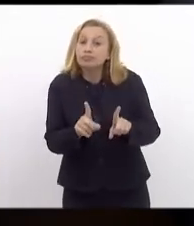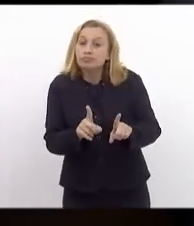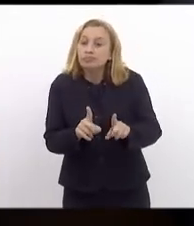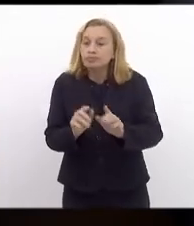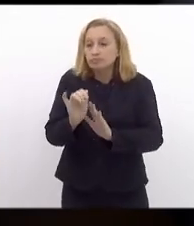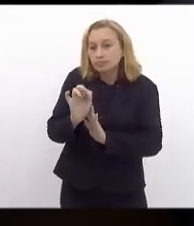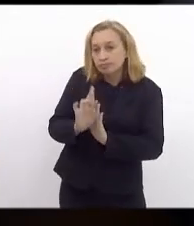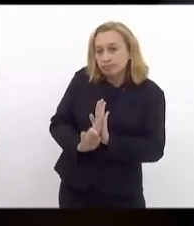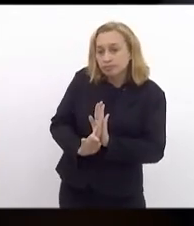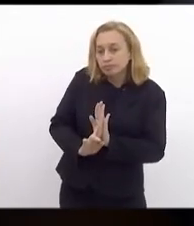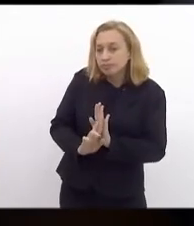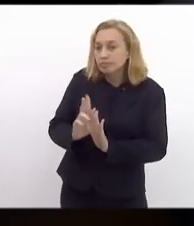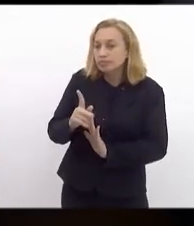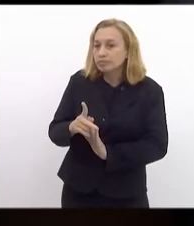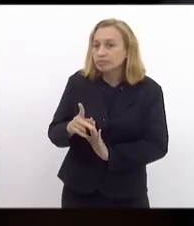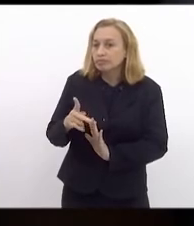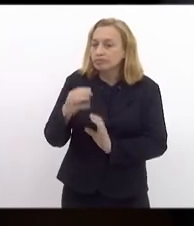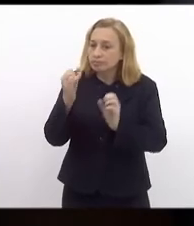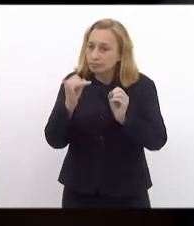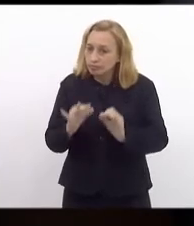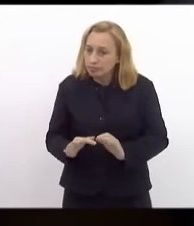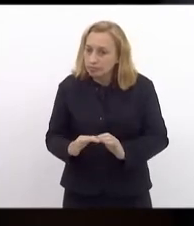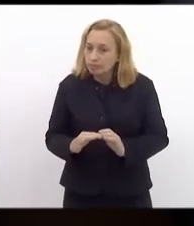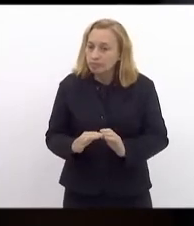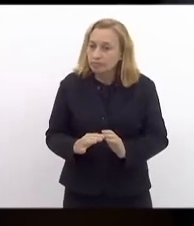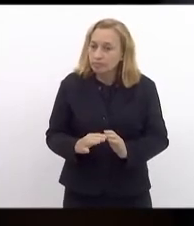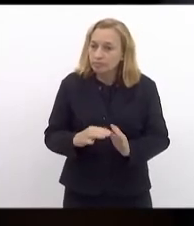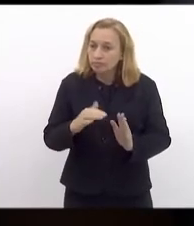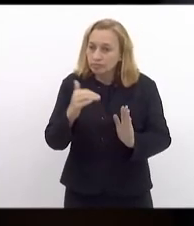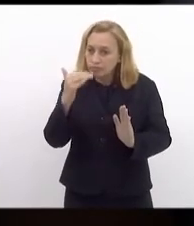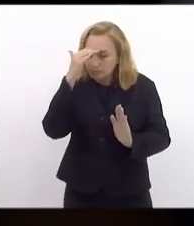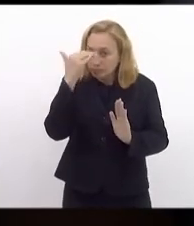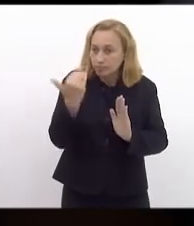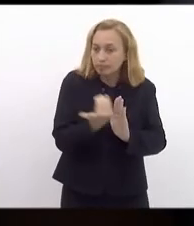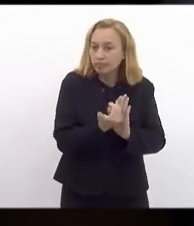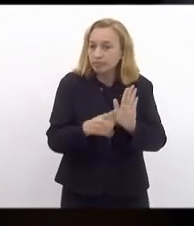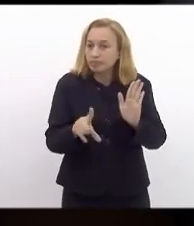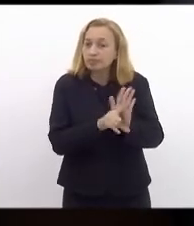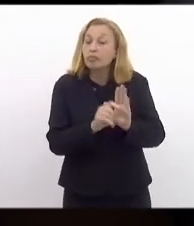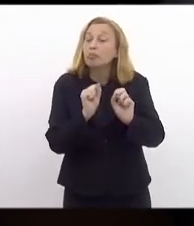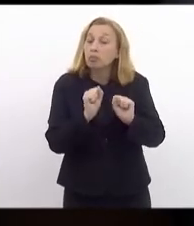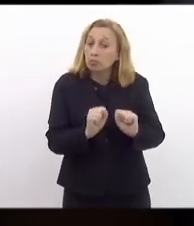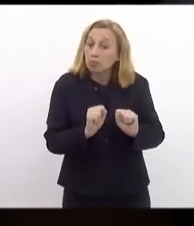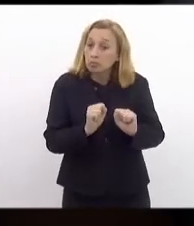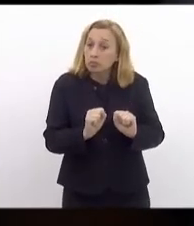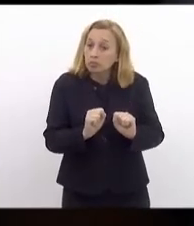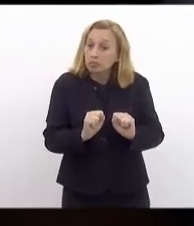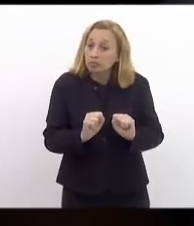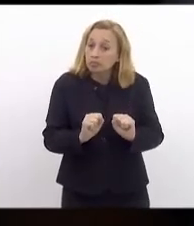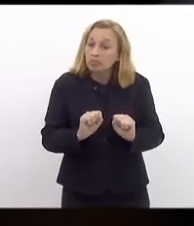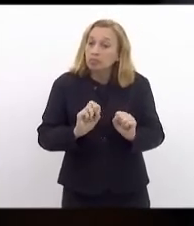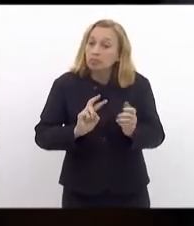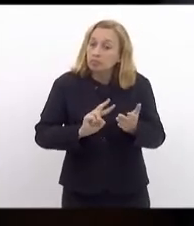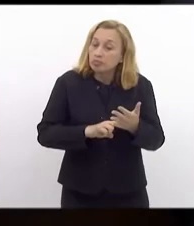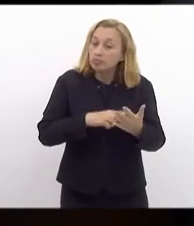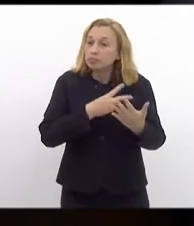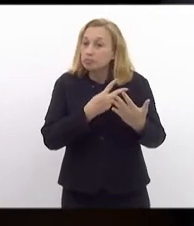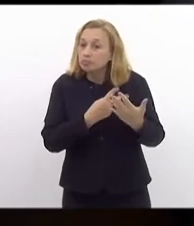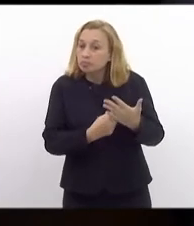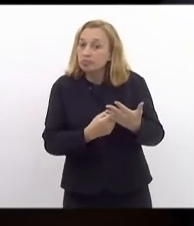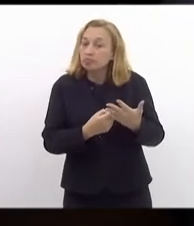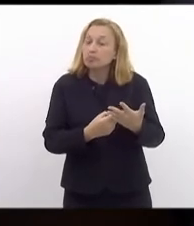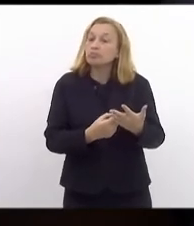quando a redação fala cumprimento do disposto nesta lei Pode ser que gere uma interpretação